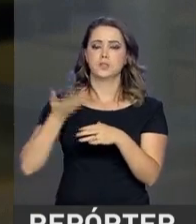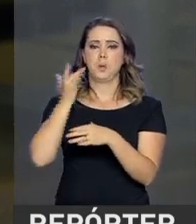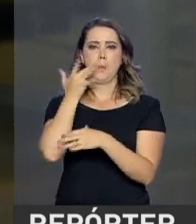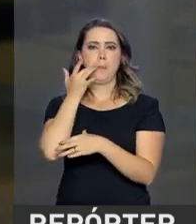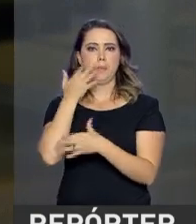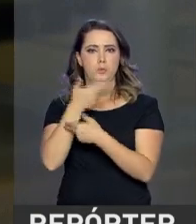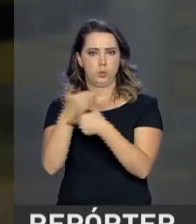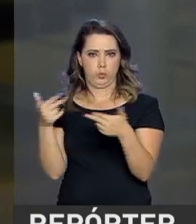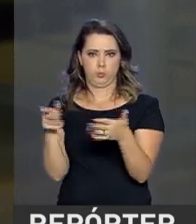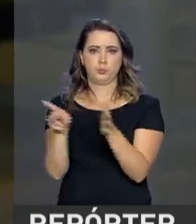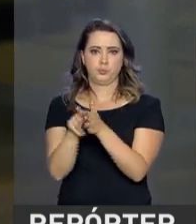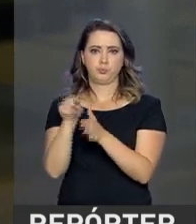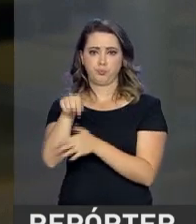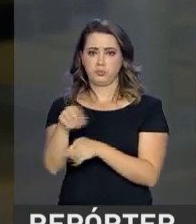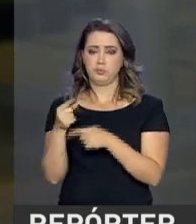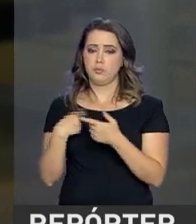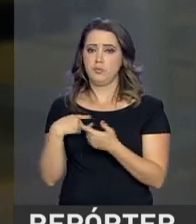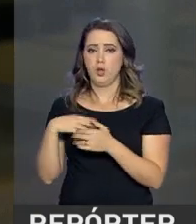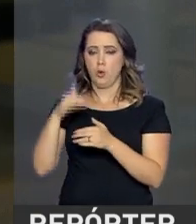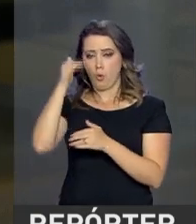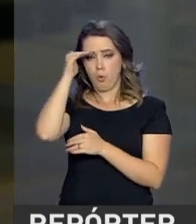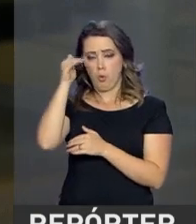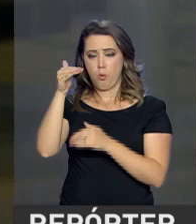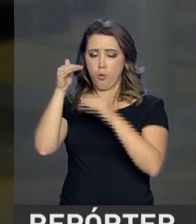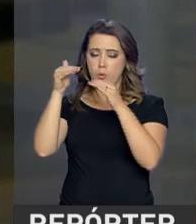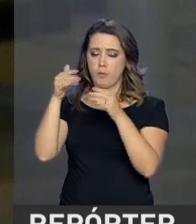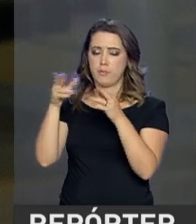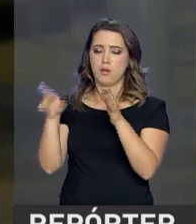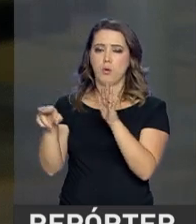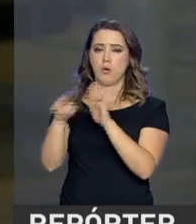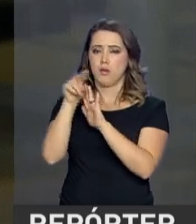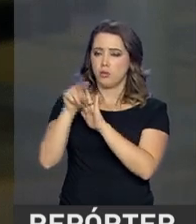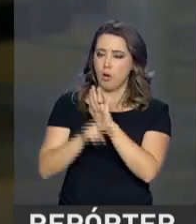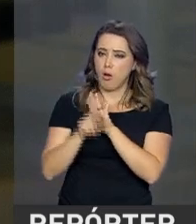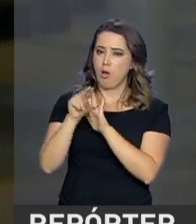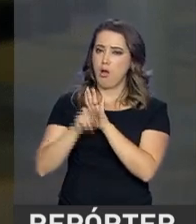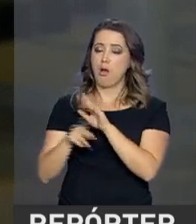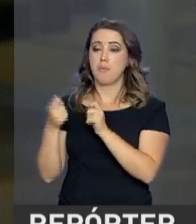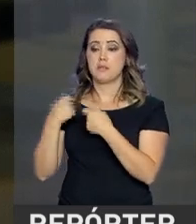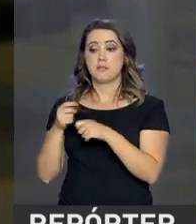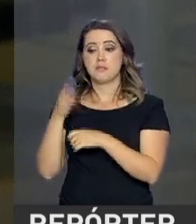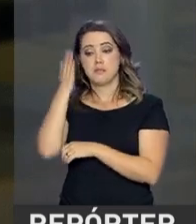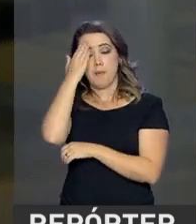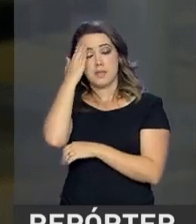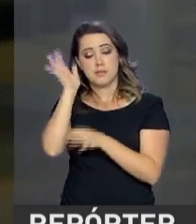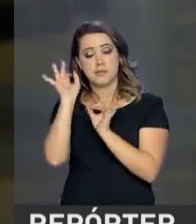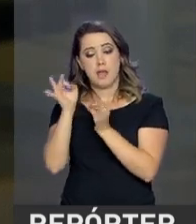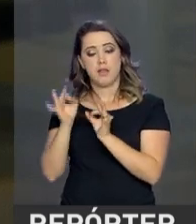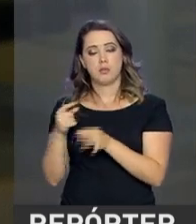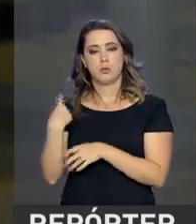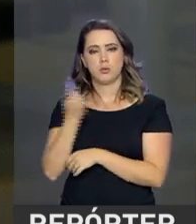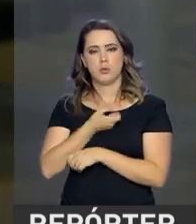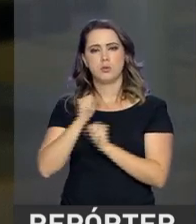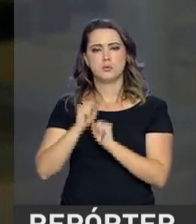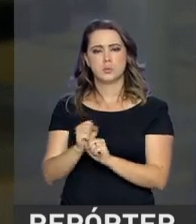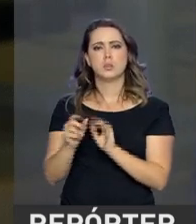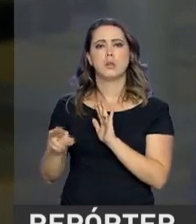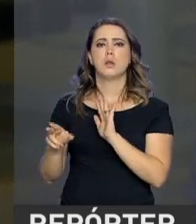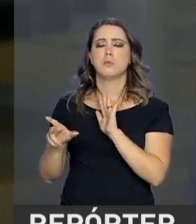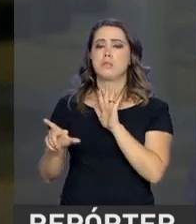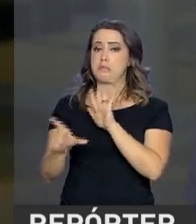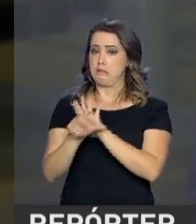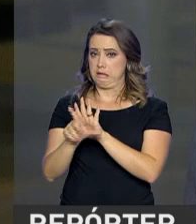visão técnica comprometimento público e cívico e rastreabilidade do sentido que nós possamos legisla e